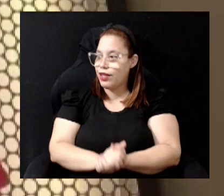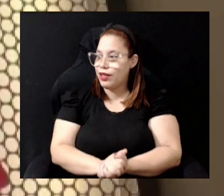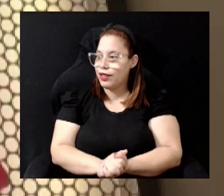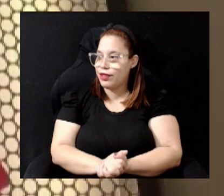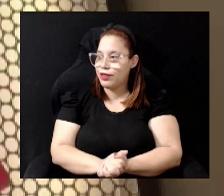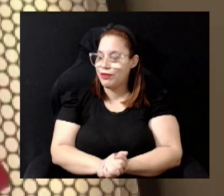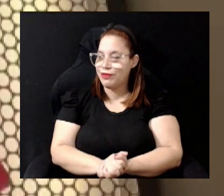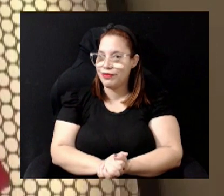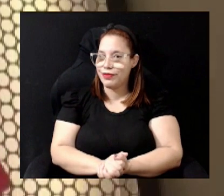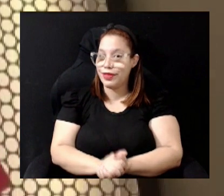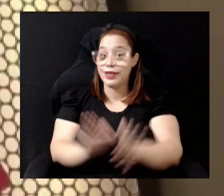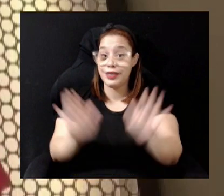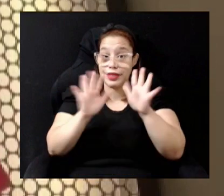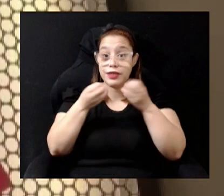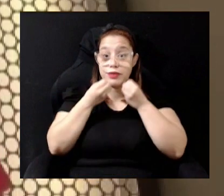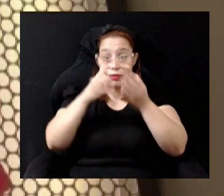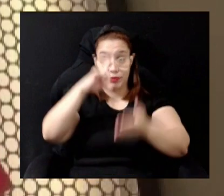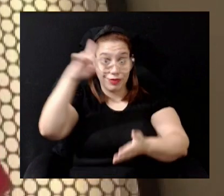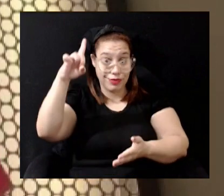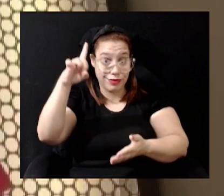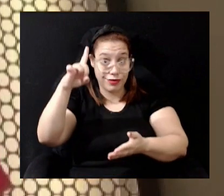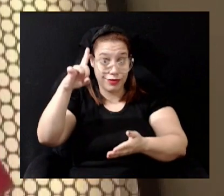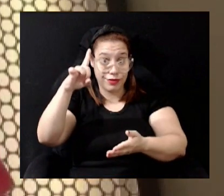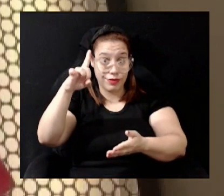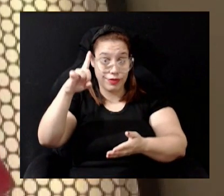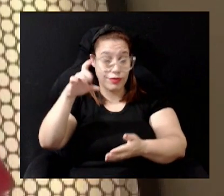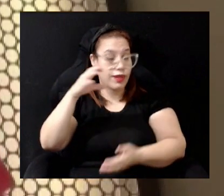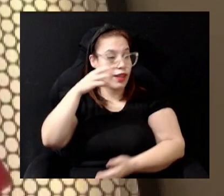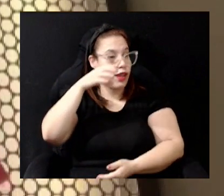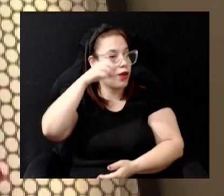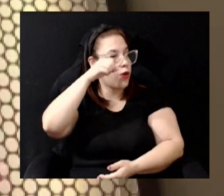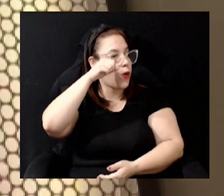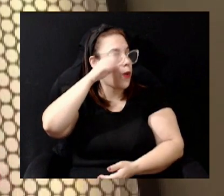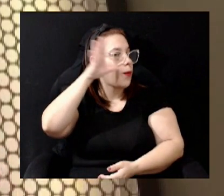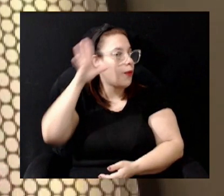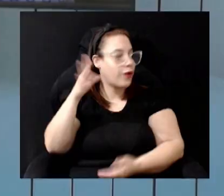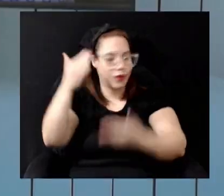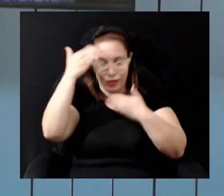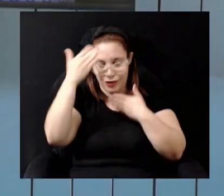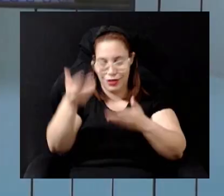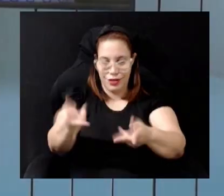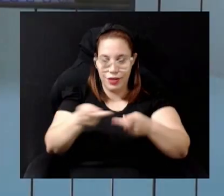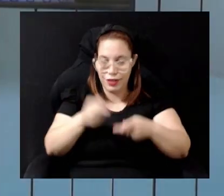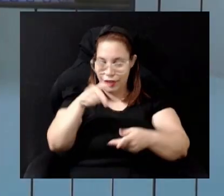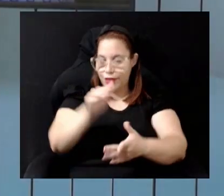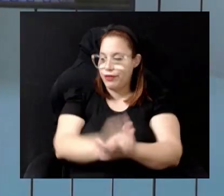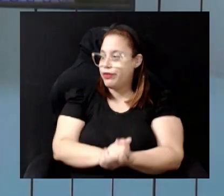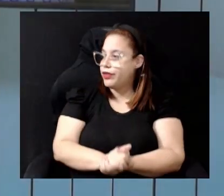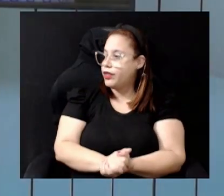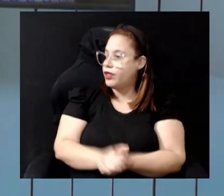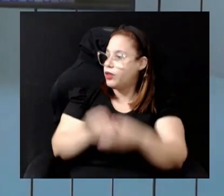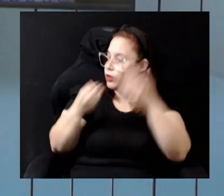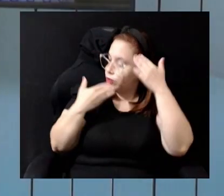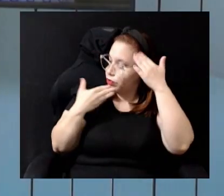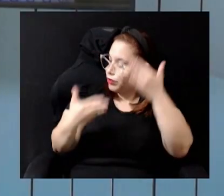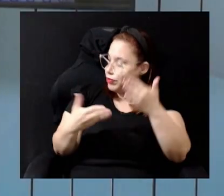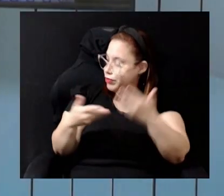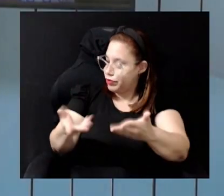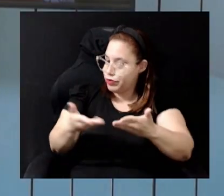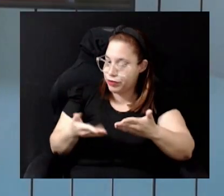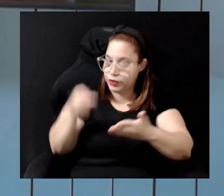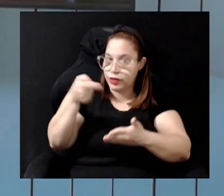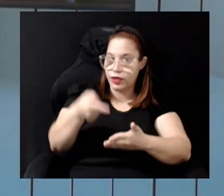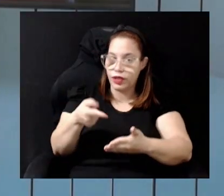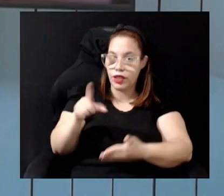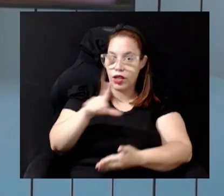Olá, bom dia, pessoal. Tudo bem, Alexandra? Eu que agradeço o convite, é um prazer participar com vocês. Muito obrigada pela sua participação, Luiz. E vamos falar